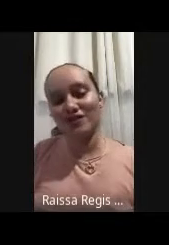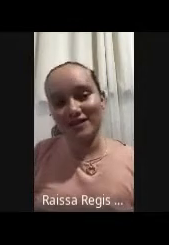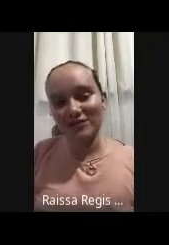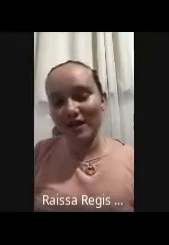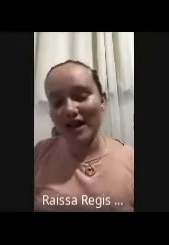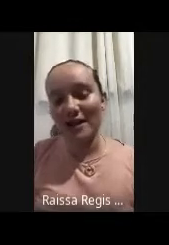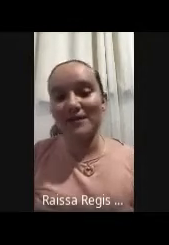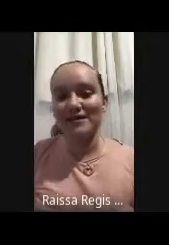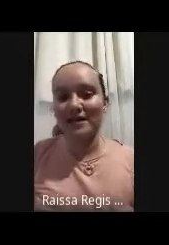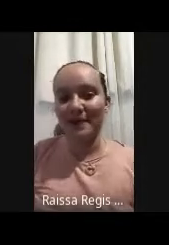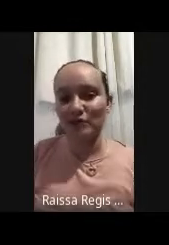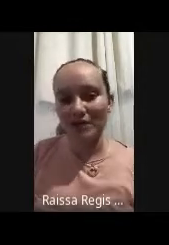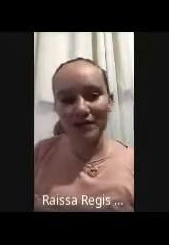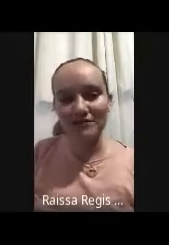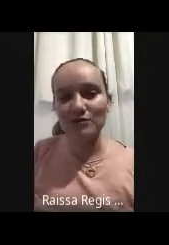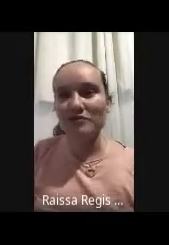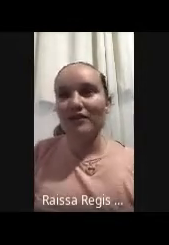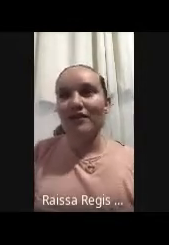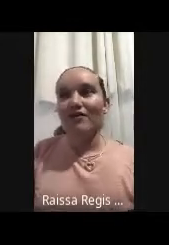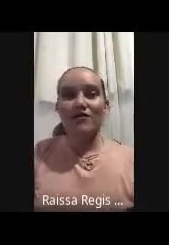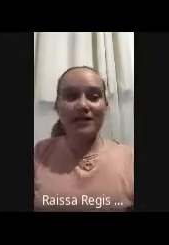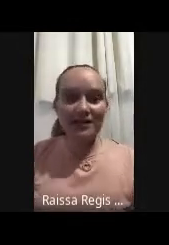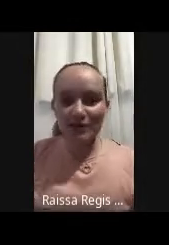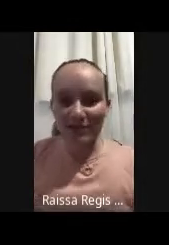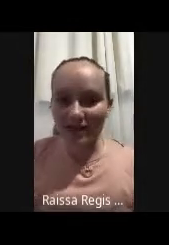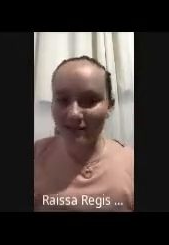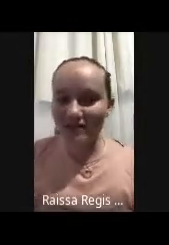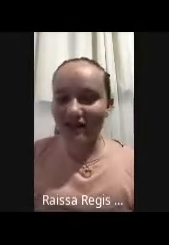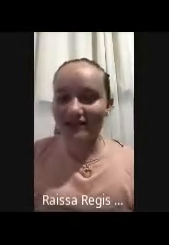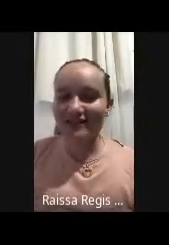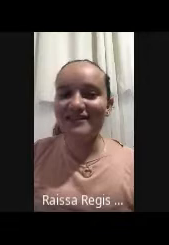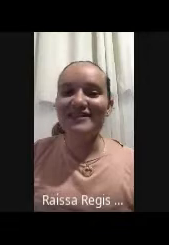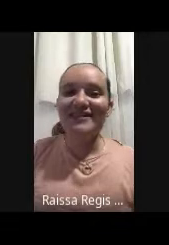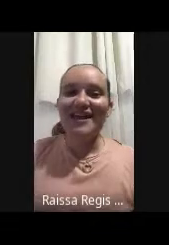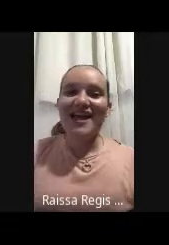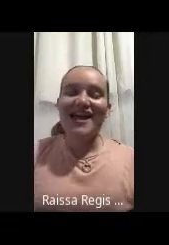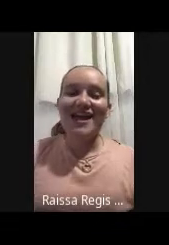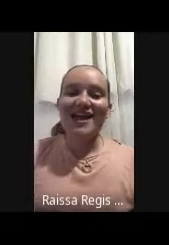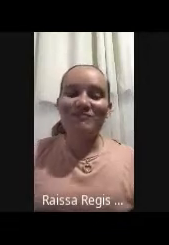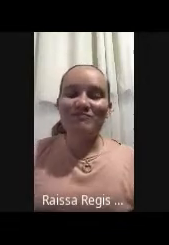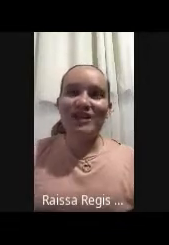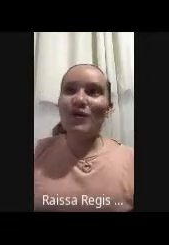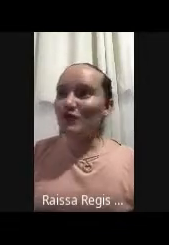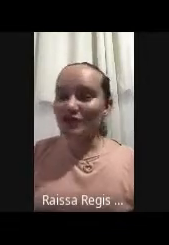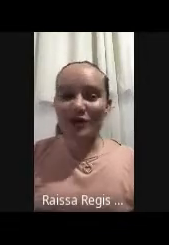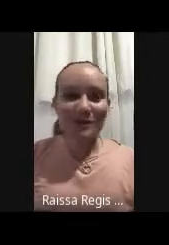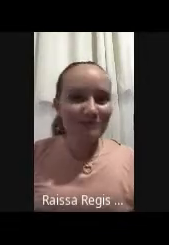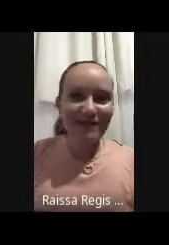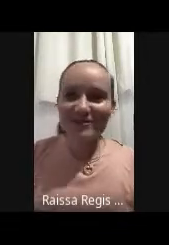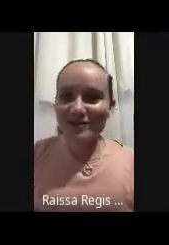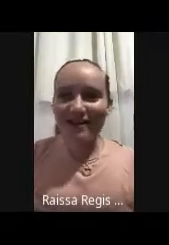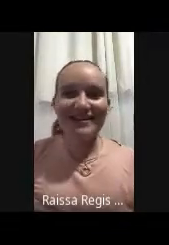motivar vocês a estudarem, a pesquisarem mais sobre isso. Vocês que não sabem Libras ainda, quando vocês